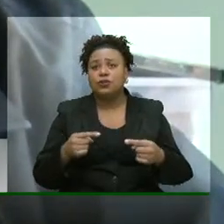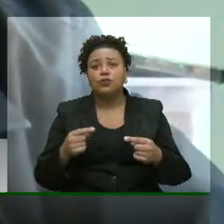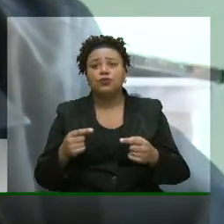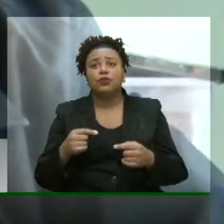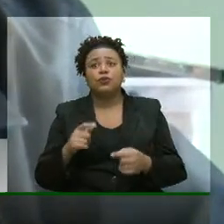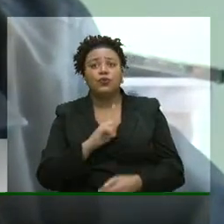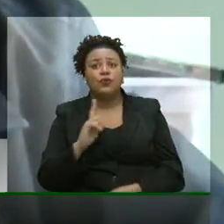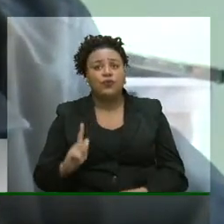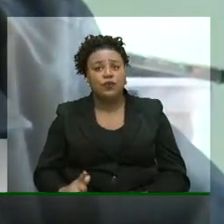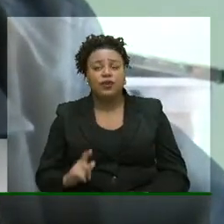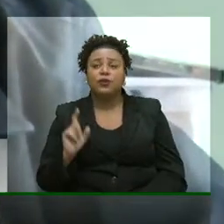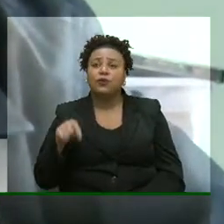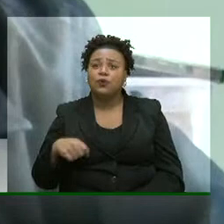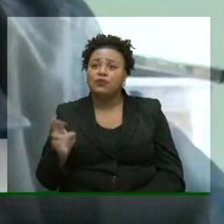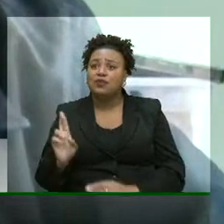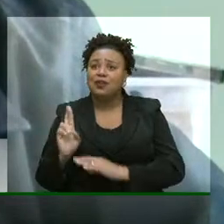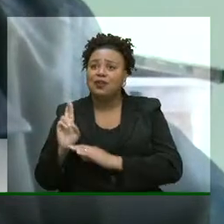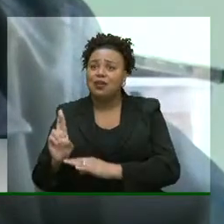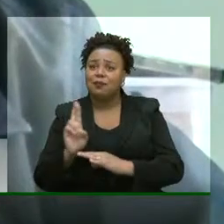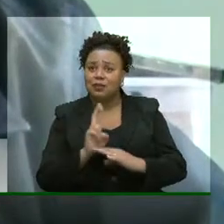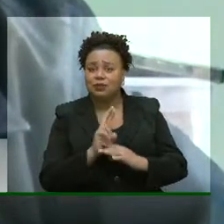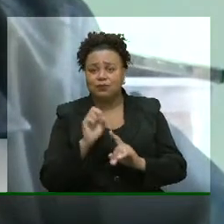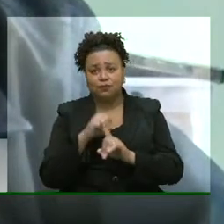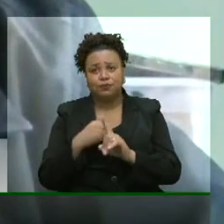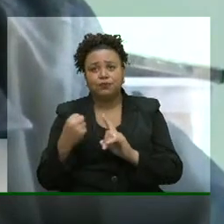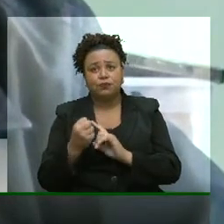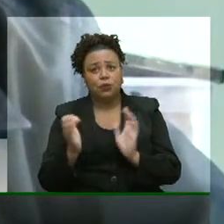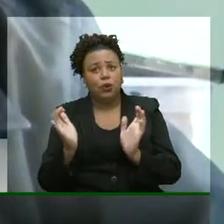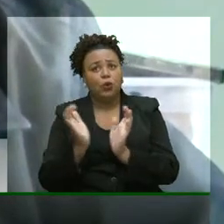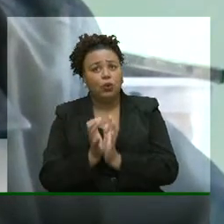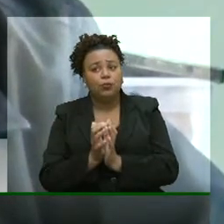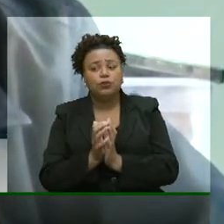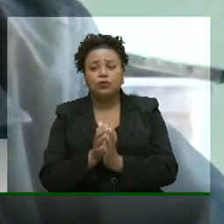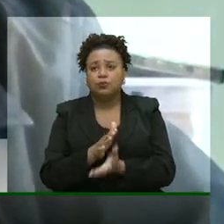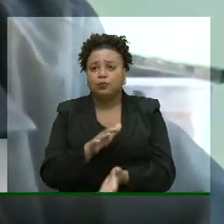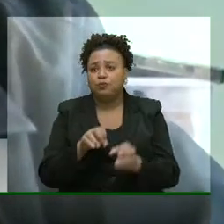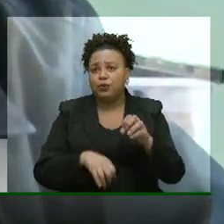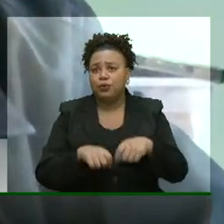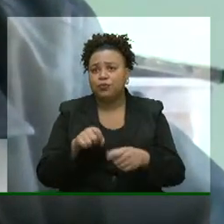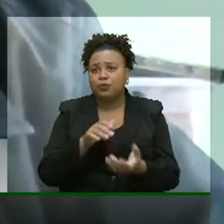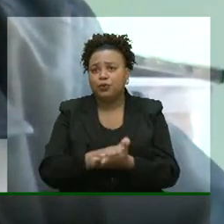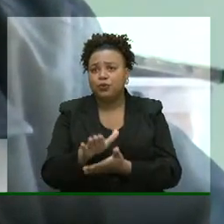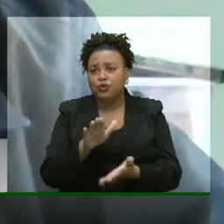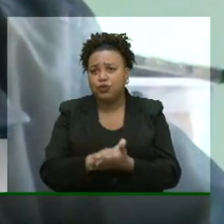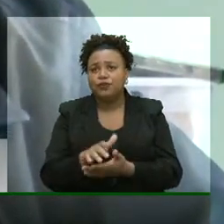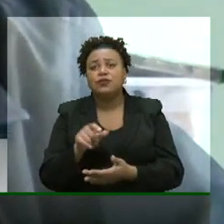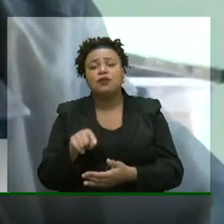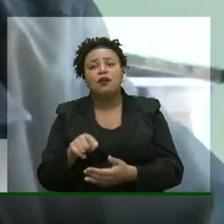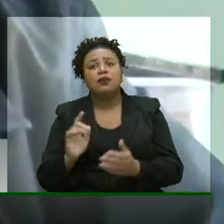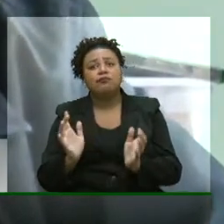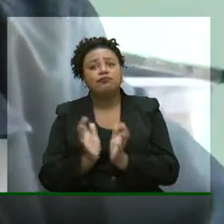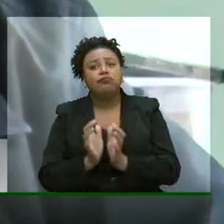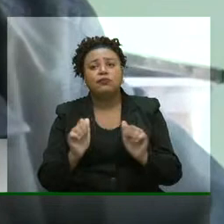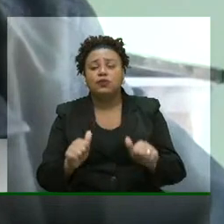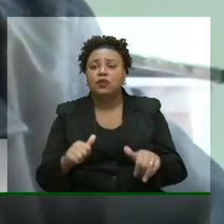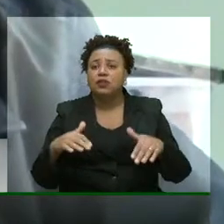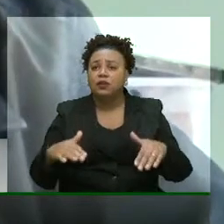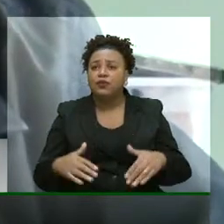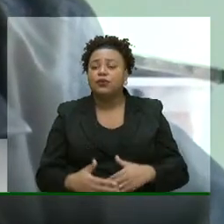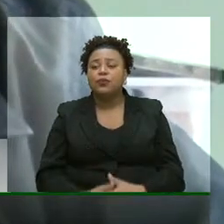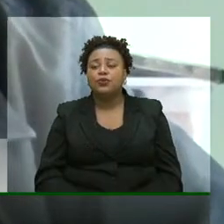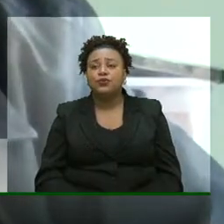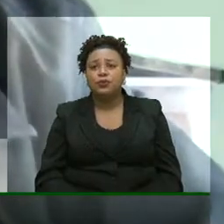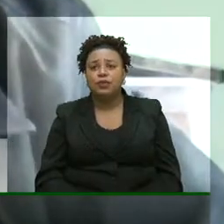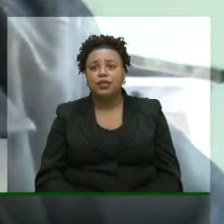governo com os representantes da sociedade, dos segmentos produtivos, do parlamento, dos prefeitos